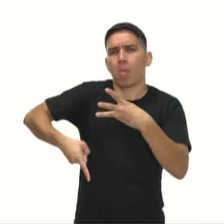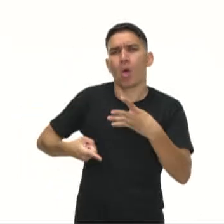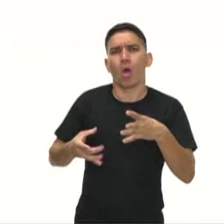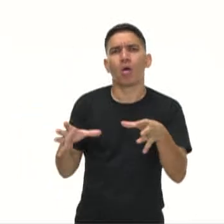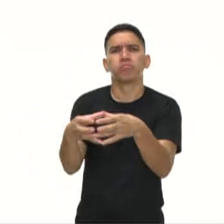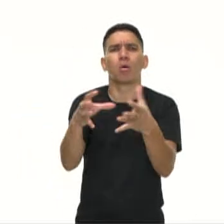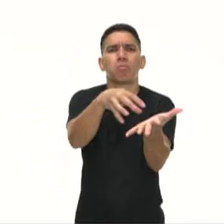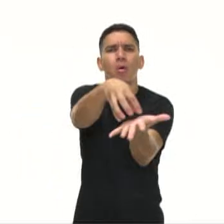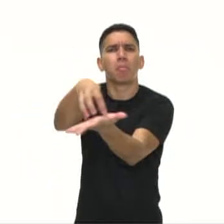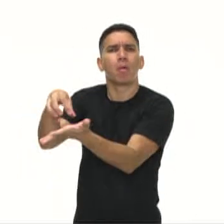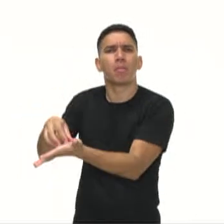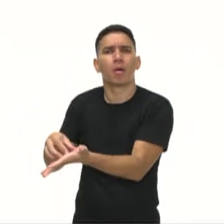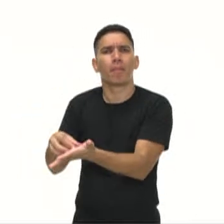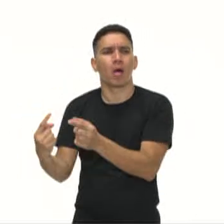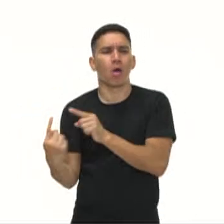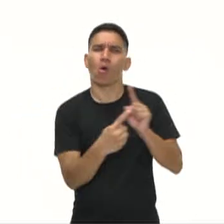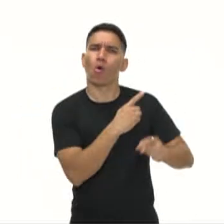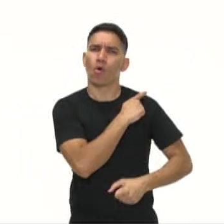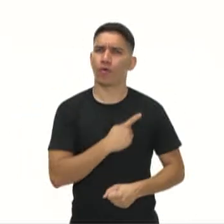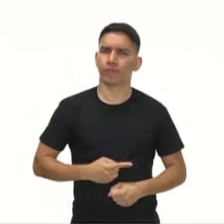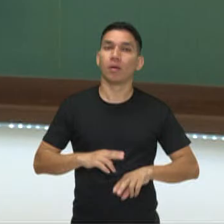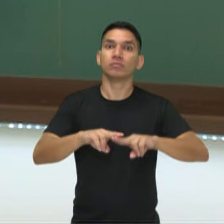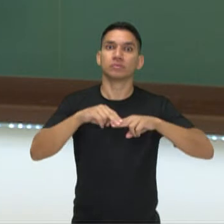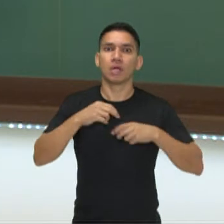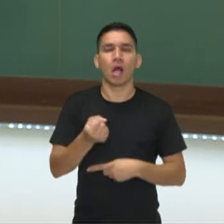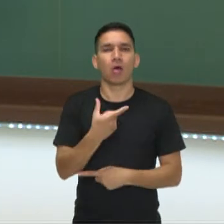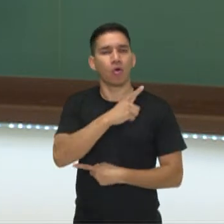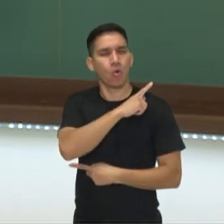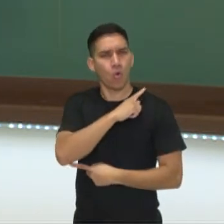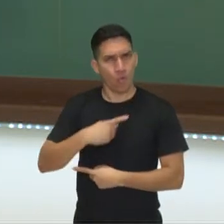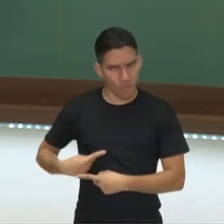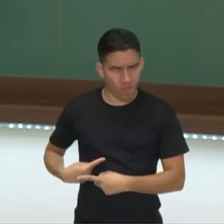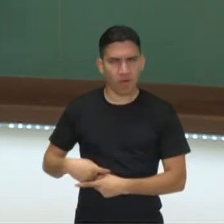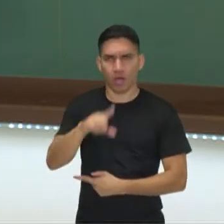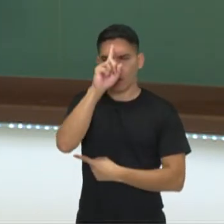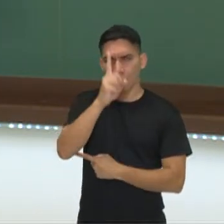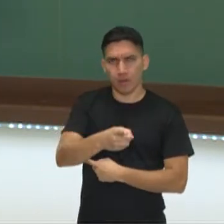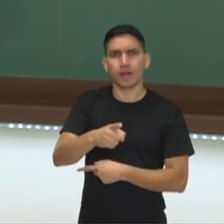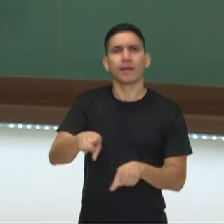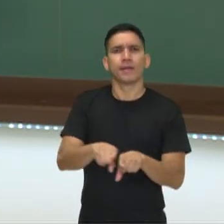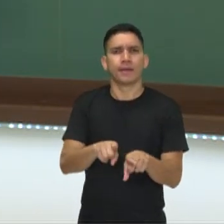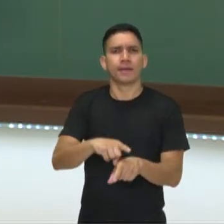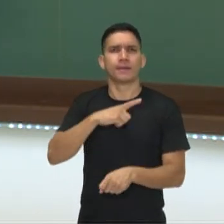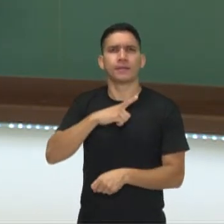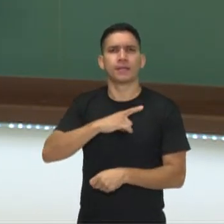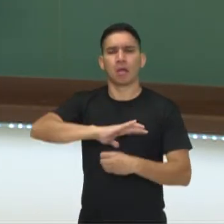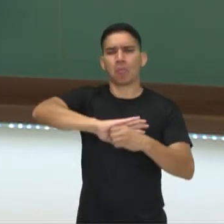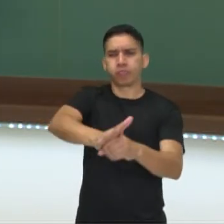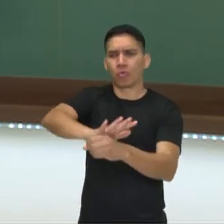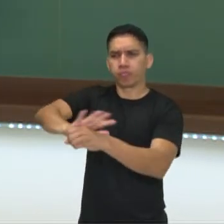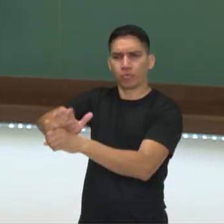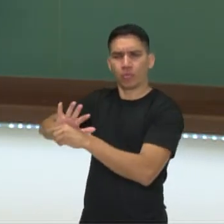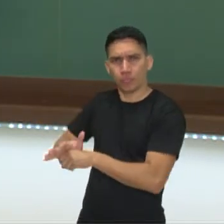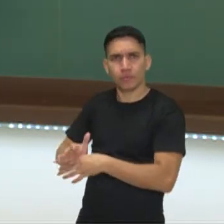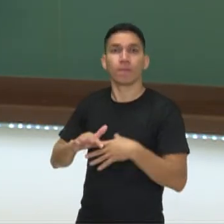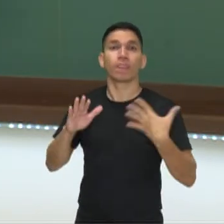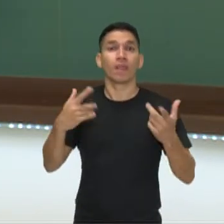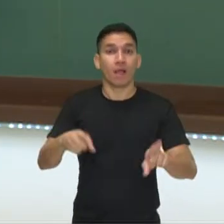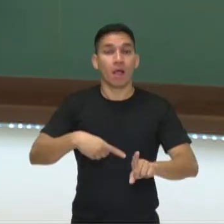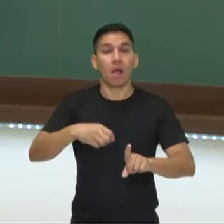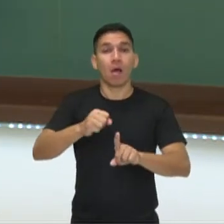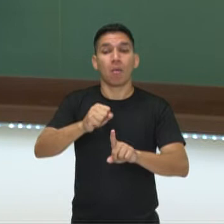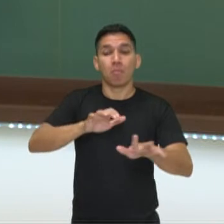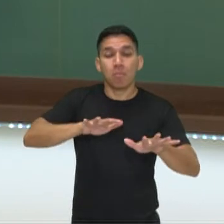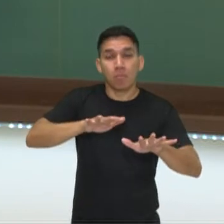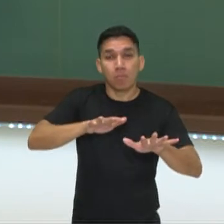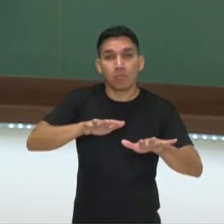governos autoritários reprimem muito veementemente, né, movimentos sociais, por exemplo. Então, os movimentos sociais,